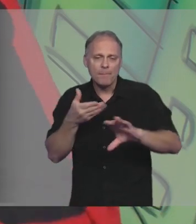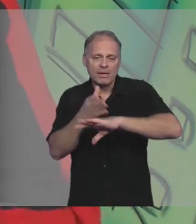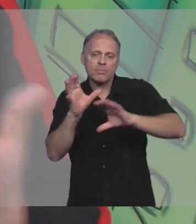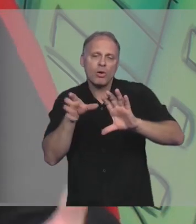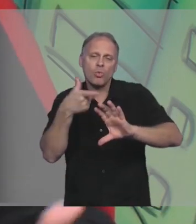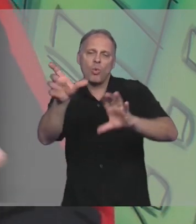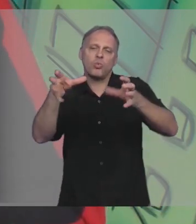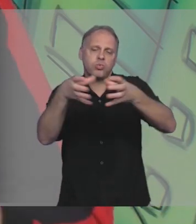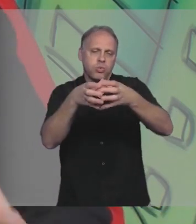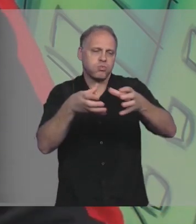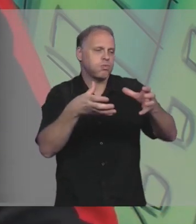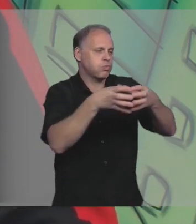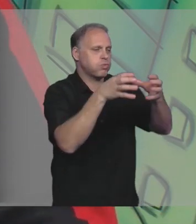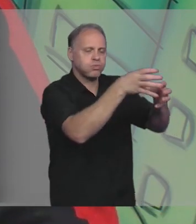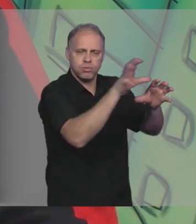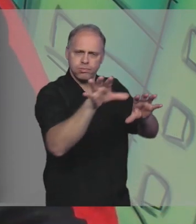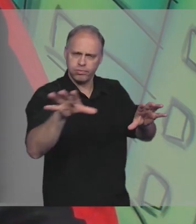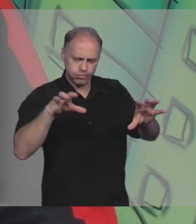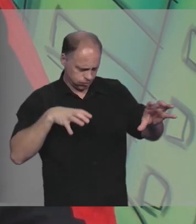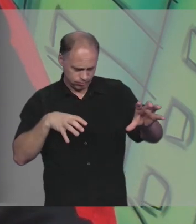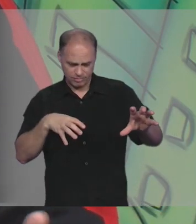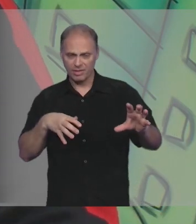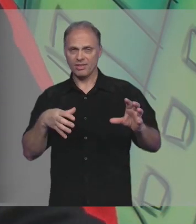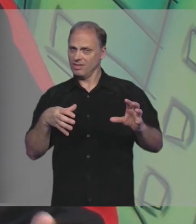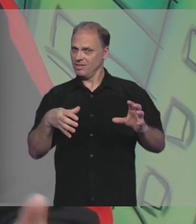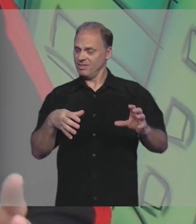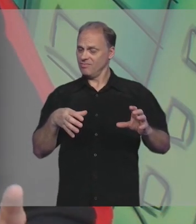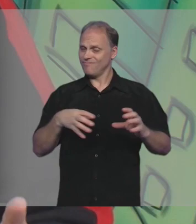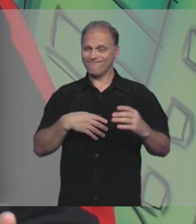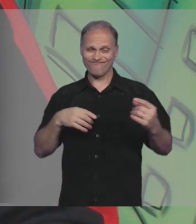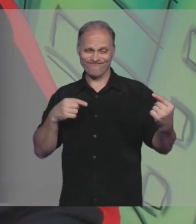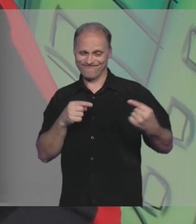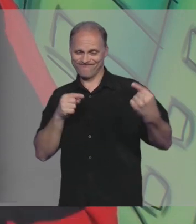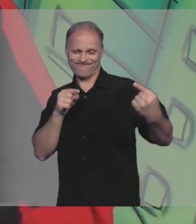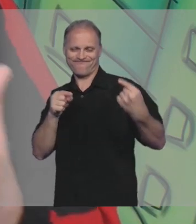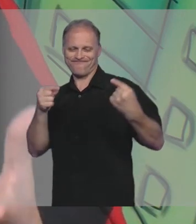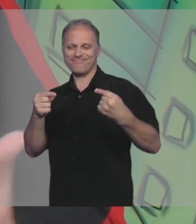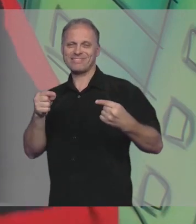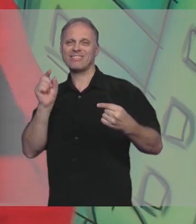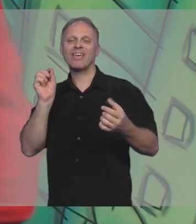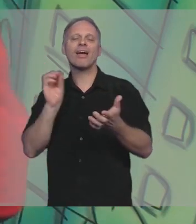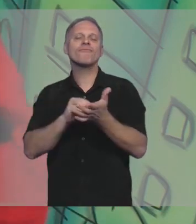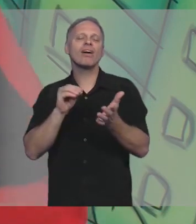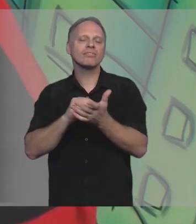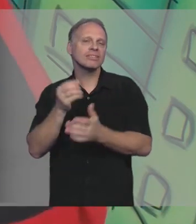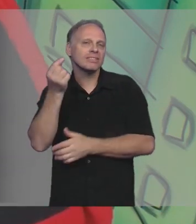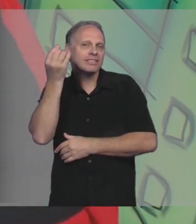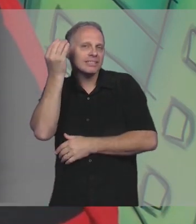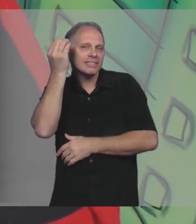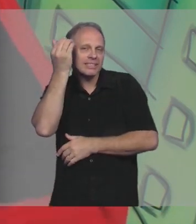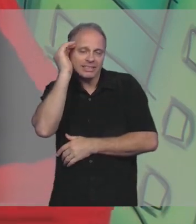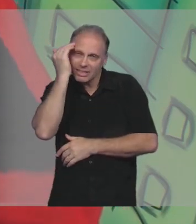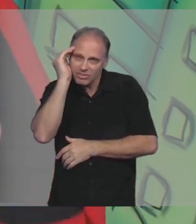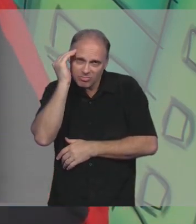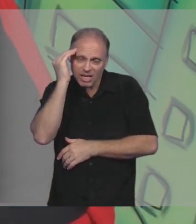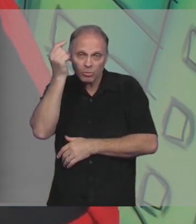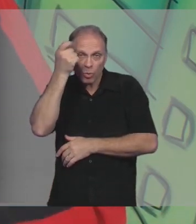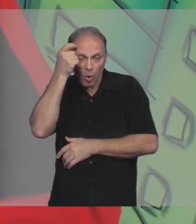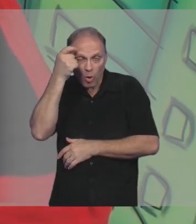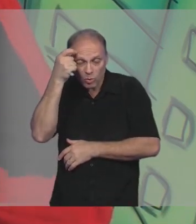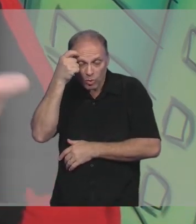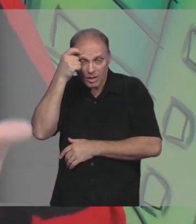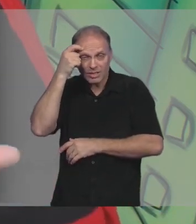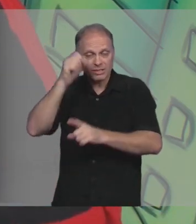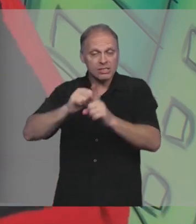grupos, a outras tribos nessa idade. Então, isso demonstra o quê? Uma imaturidade de socialização